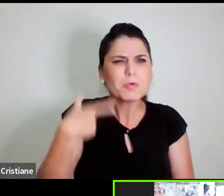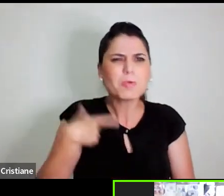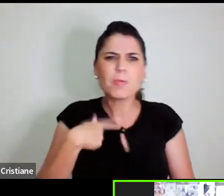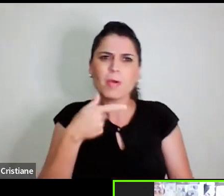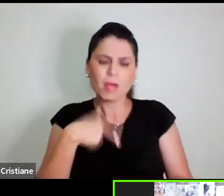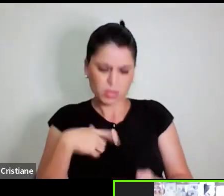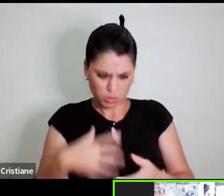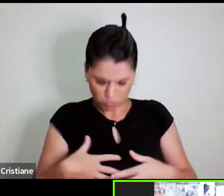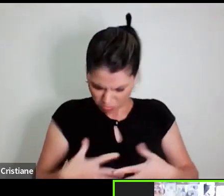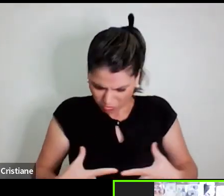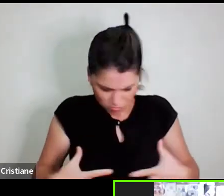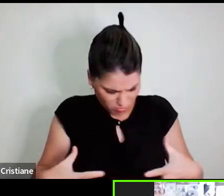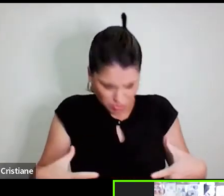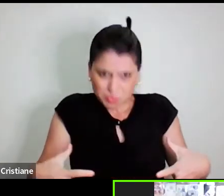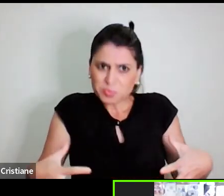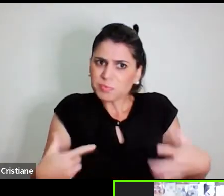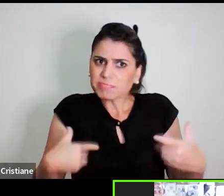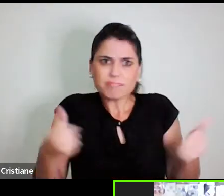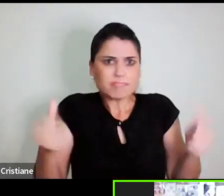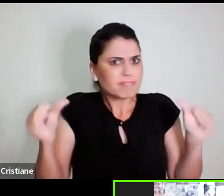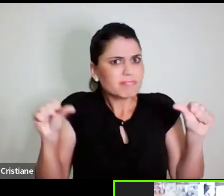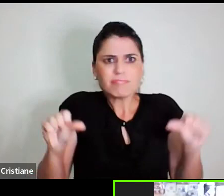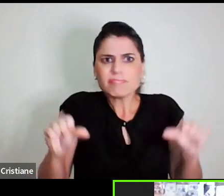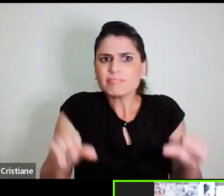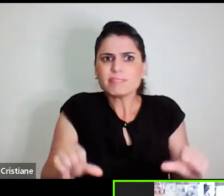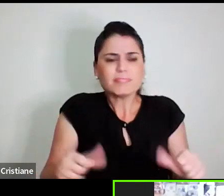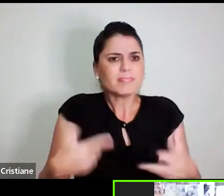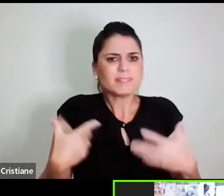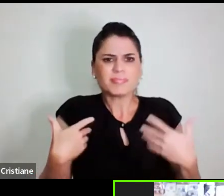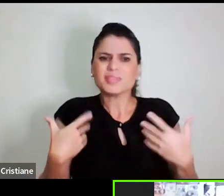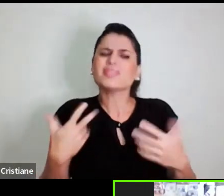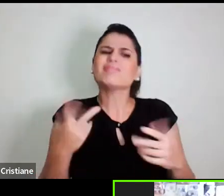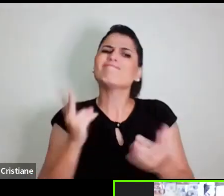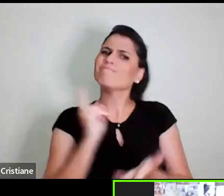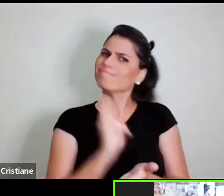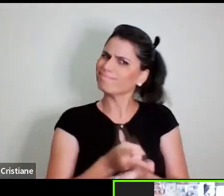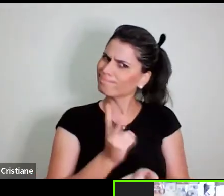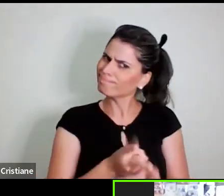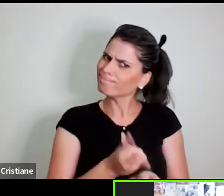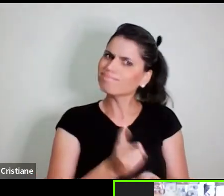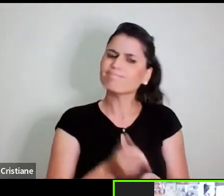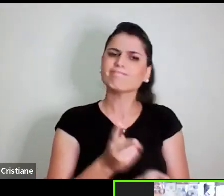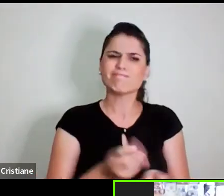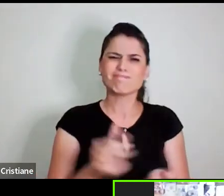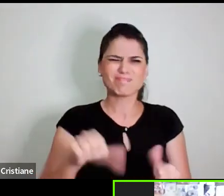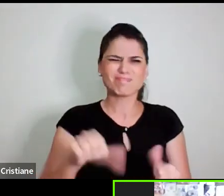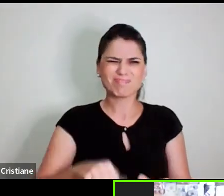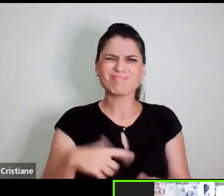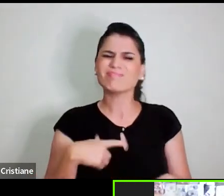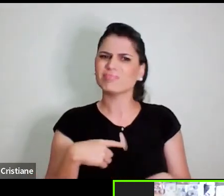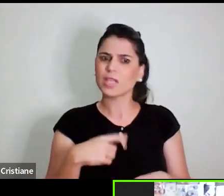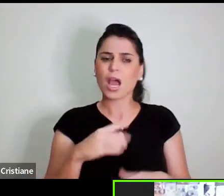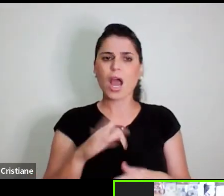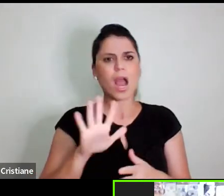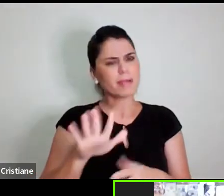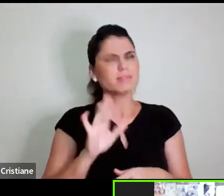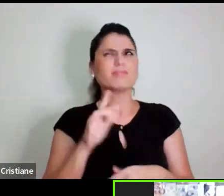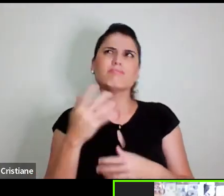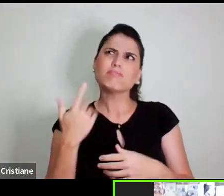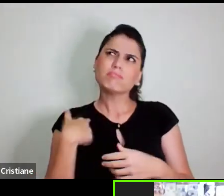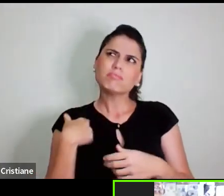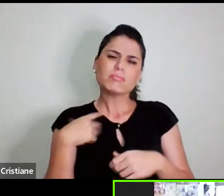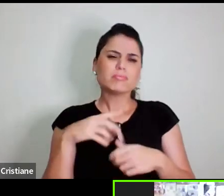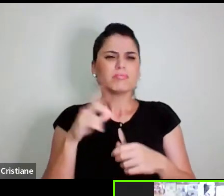chegava em casa, naquele horário já costumeiro, aí eu tinha a mesma reação. Aí quando foi um dia à noite, meu